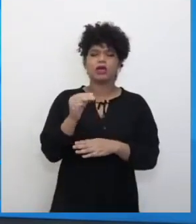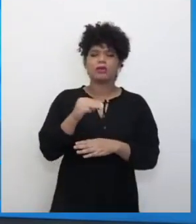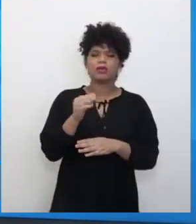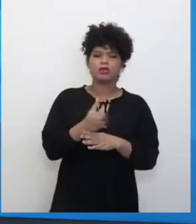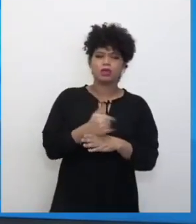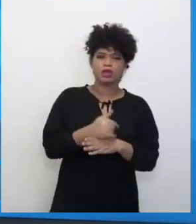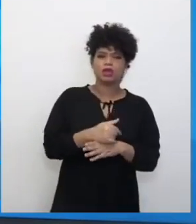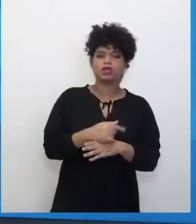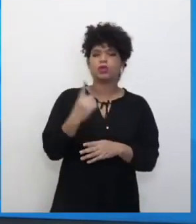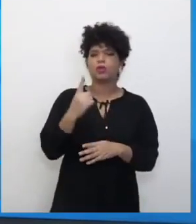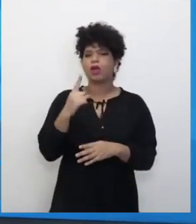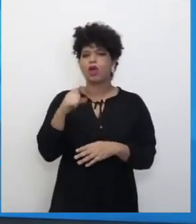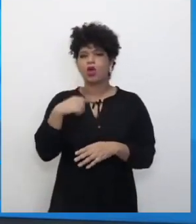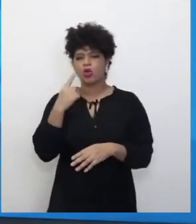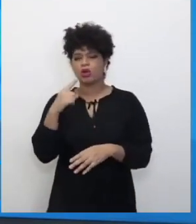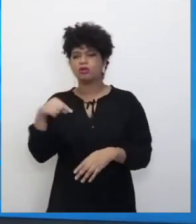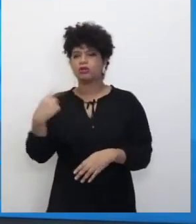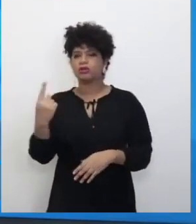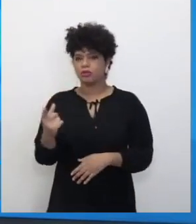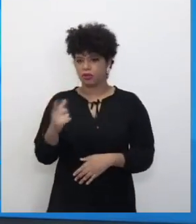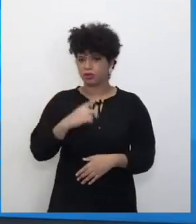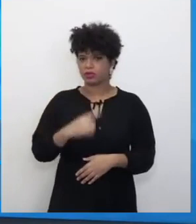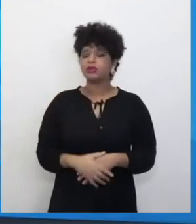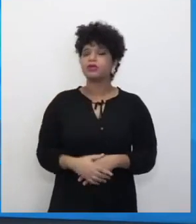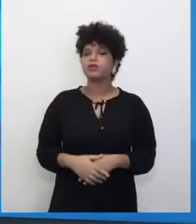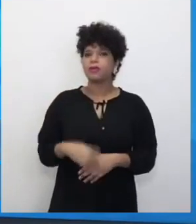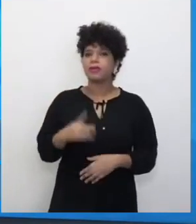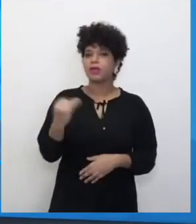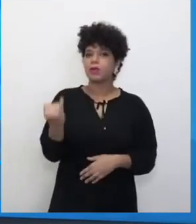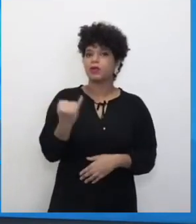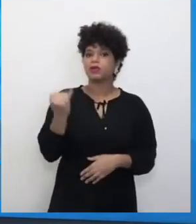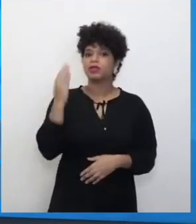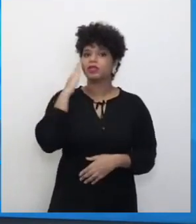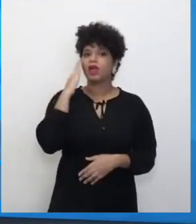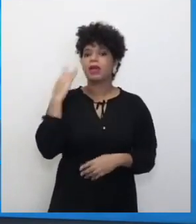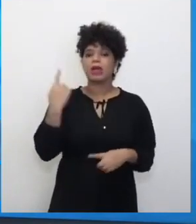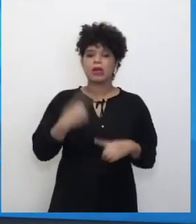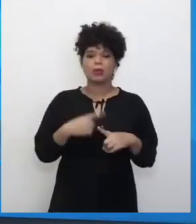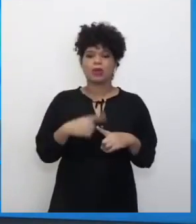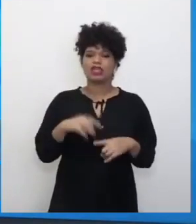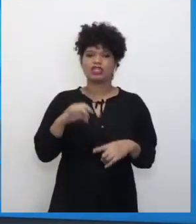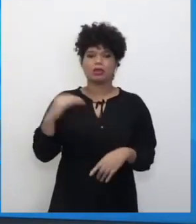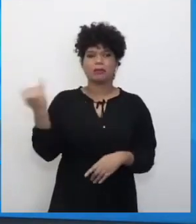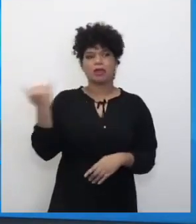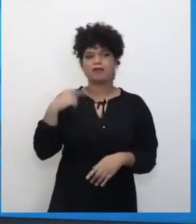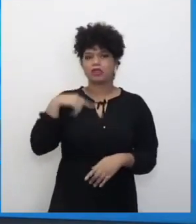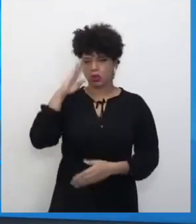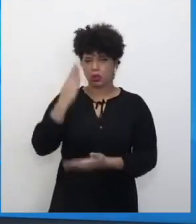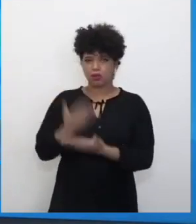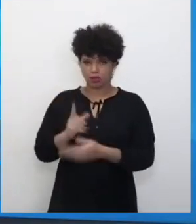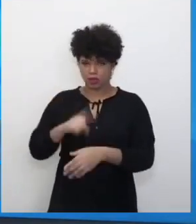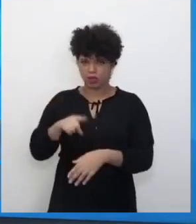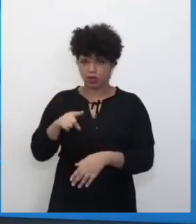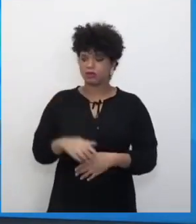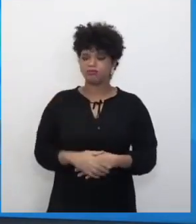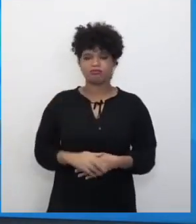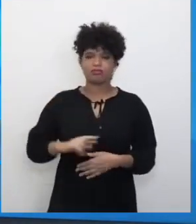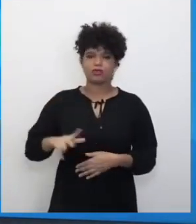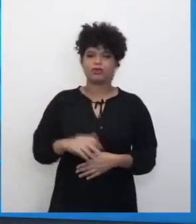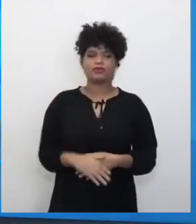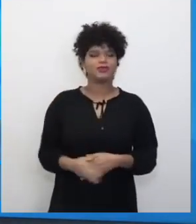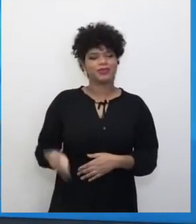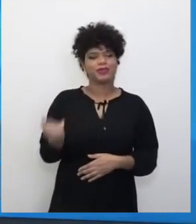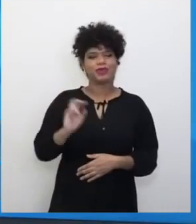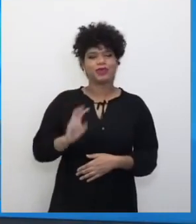vocês podem pesquisar. Mas veja como é importante saber o porquê das coisas, não simplesmente acreditar ou não em algo. Vamos